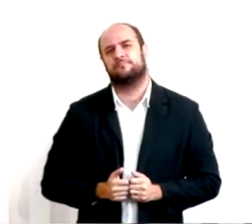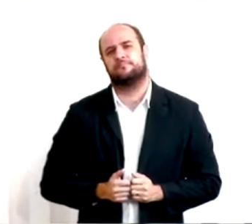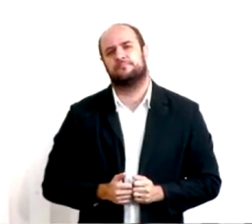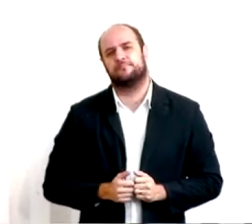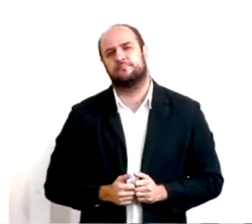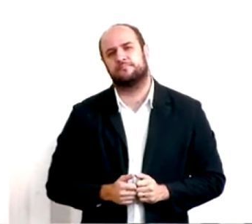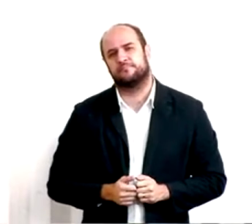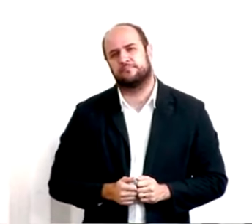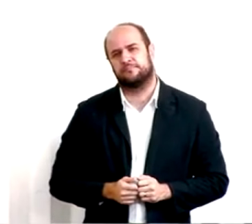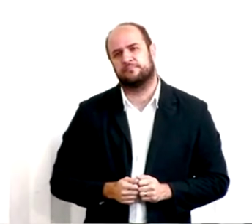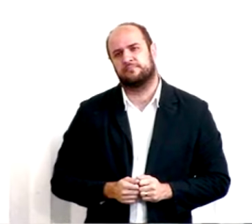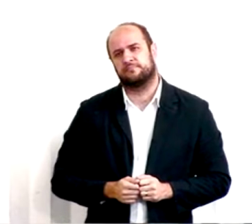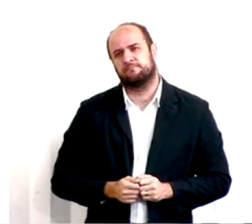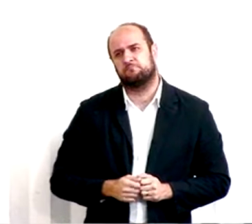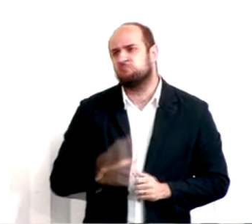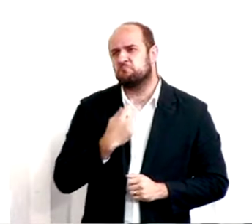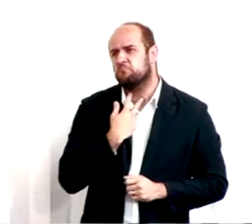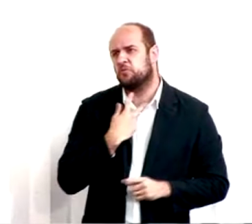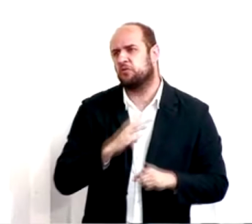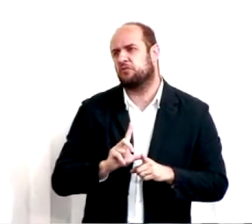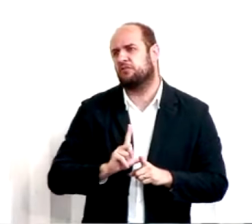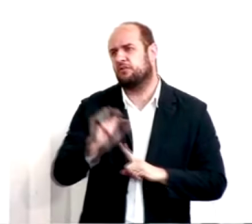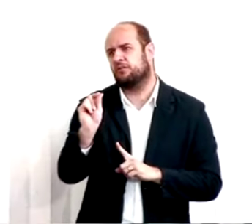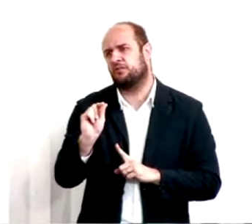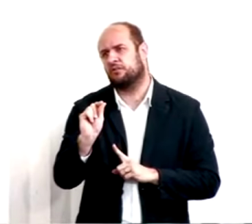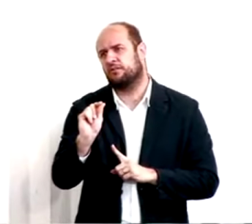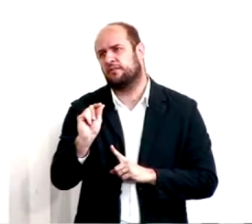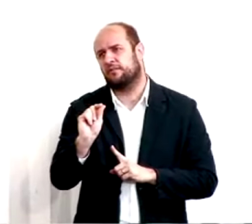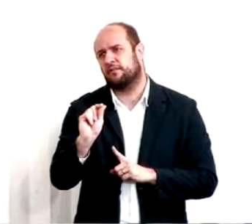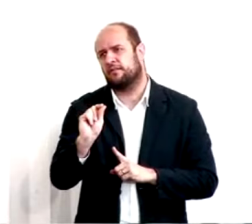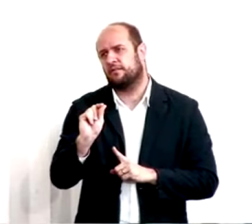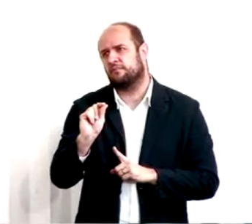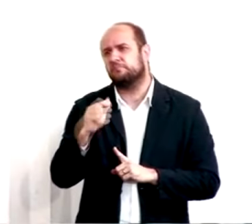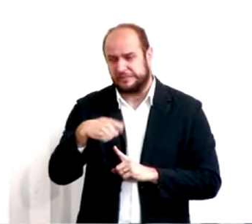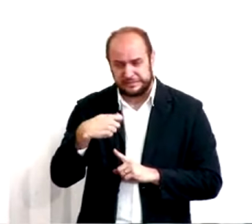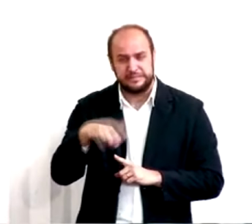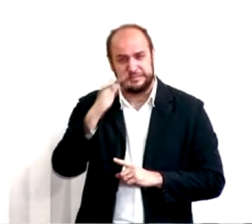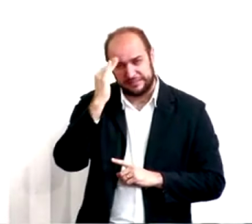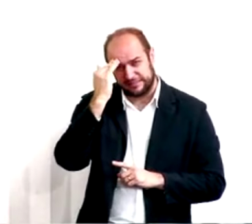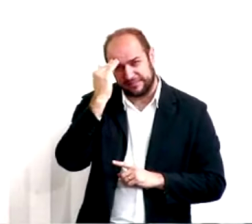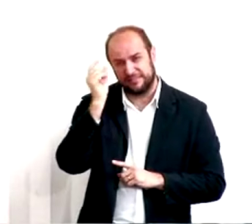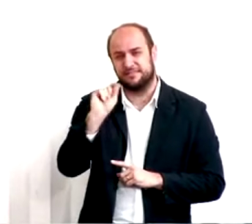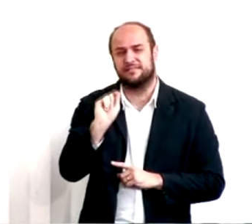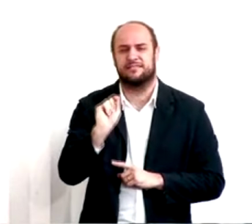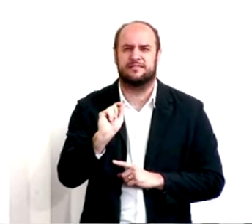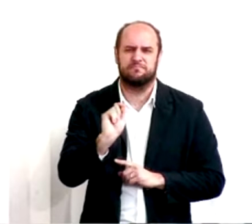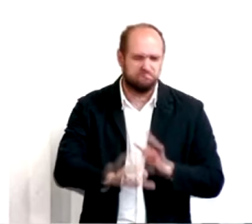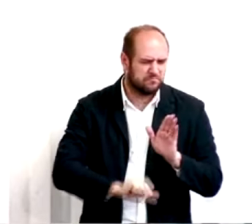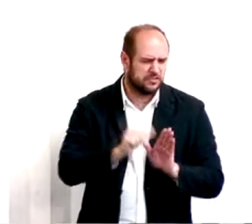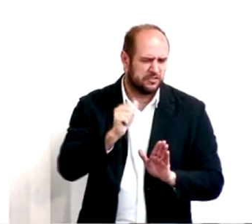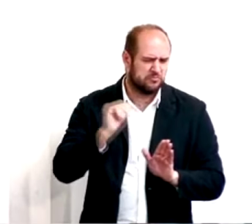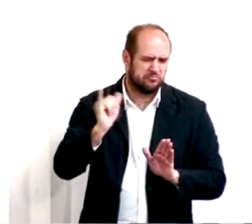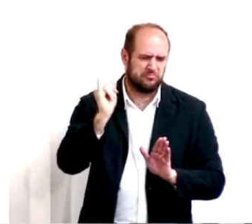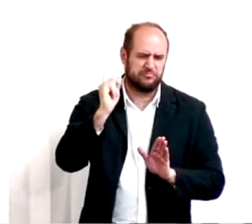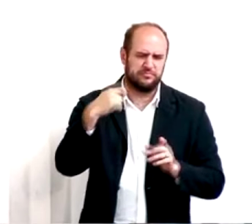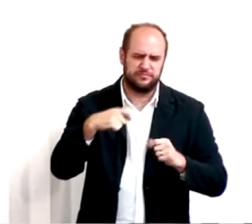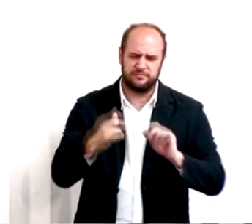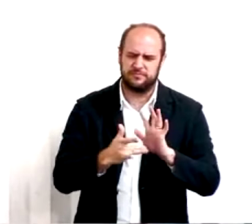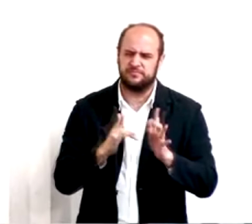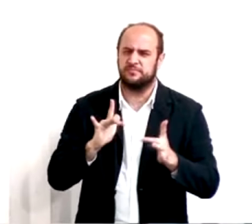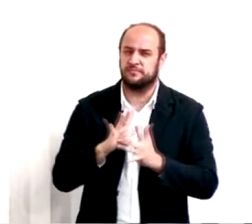se você não pode sair dessa igreja se compreender primeiro de tudo que você não poderia fazer isso se não fosse o poder